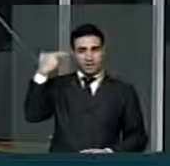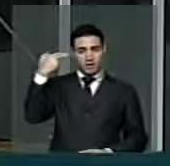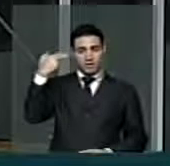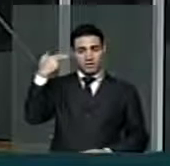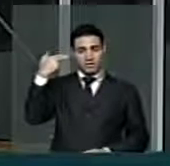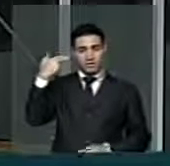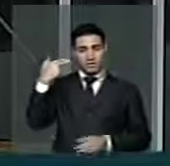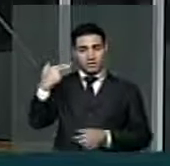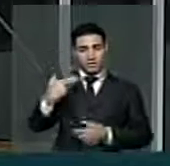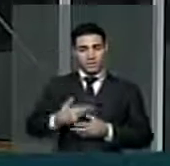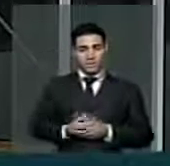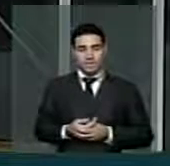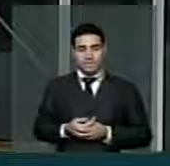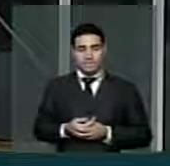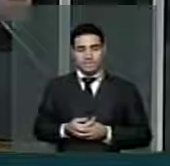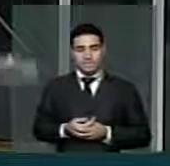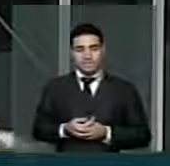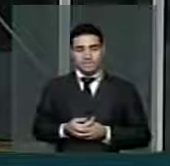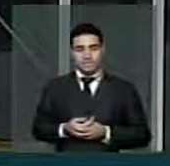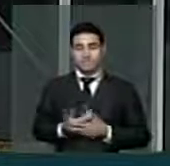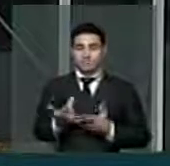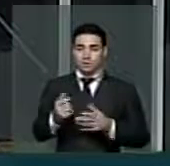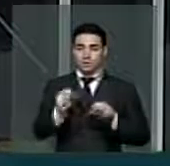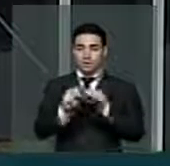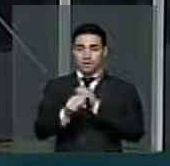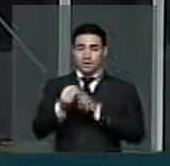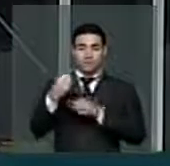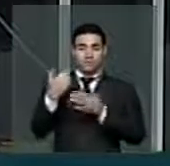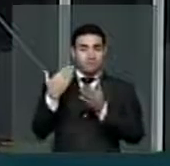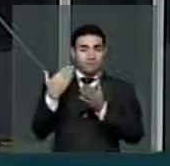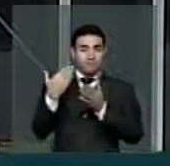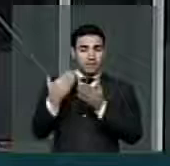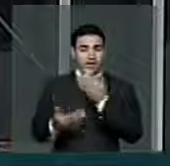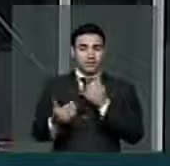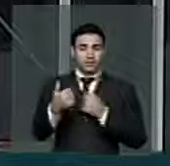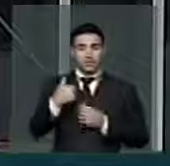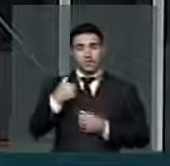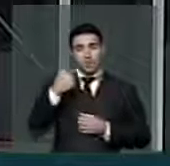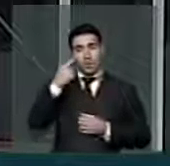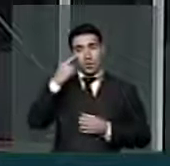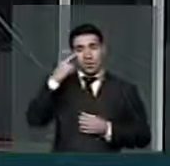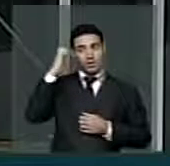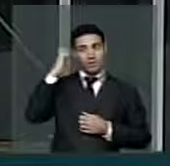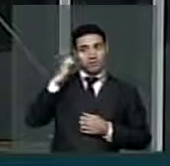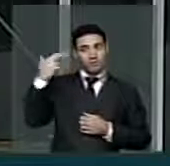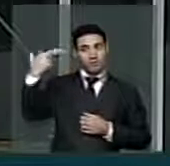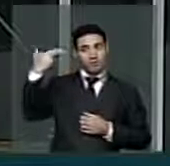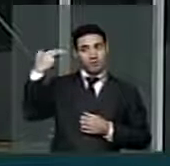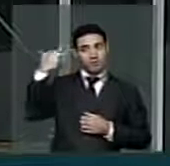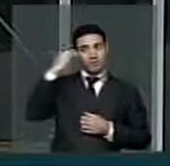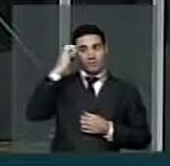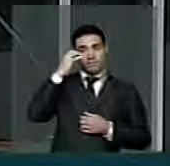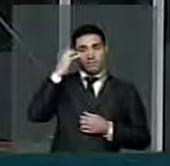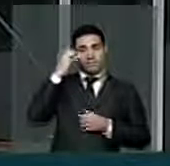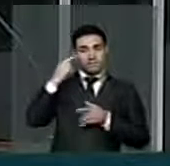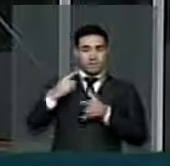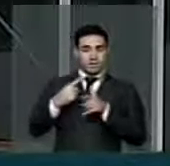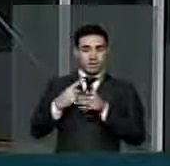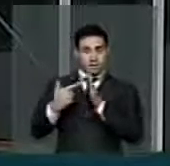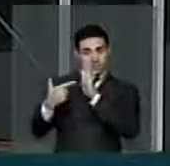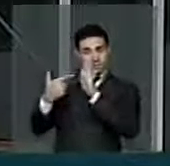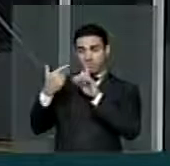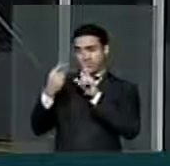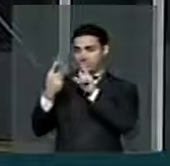atingindo o Vitor proximamente do seu olho esquerdo. Este homem de quase 18